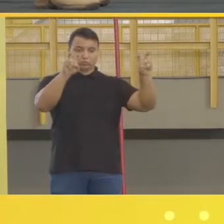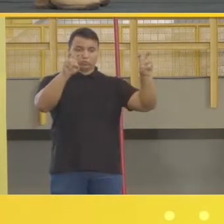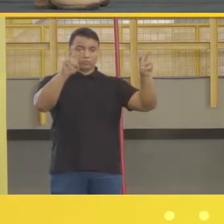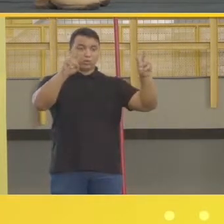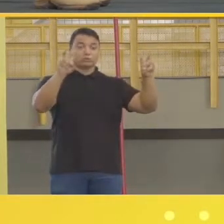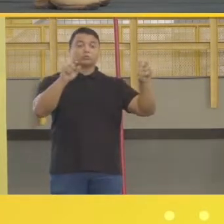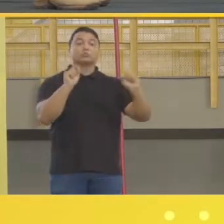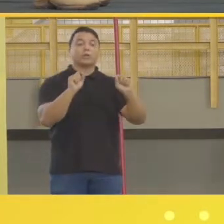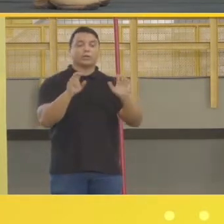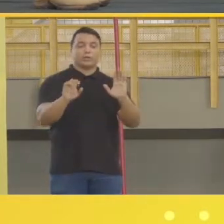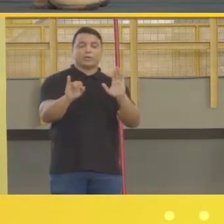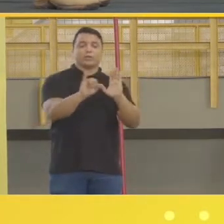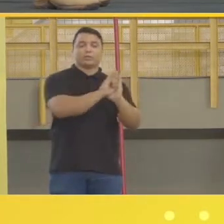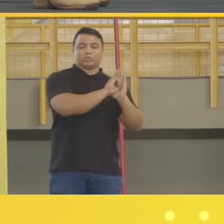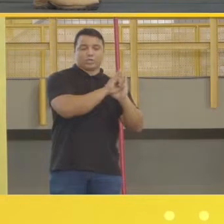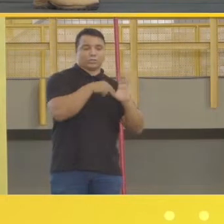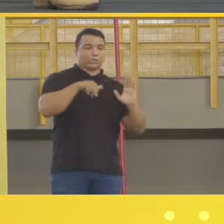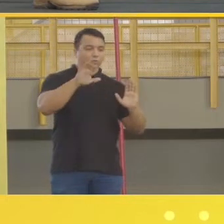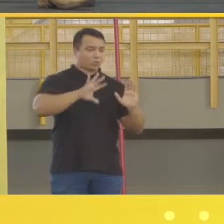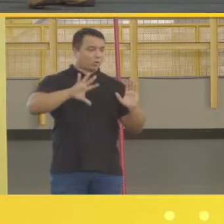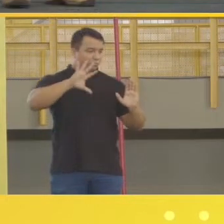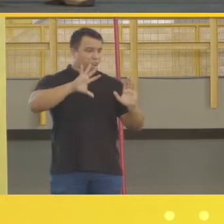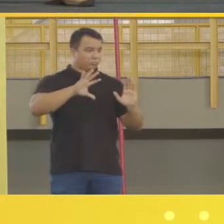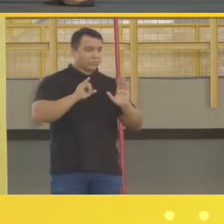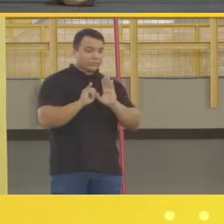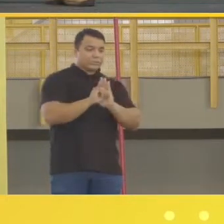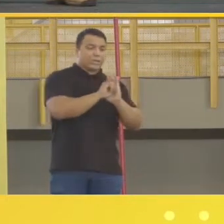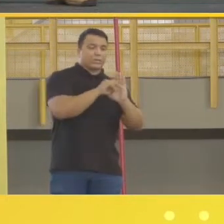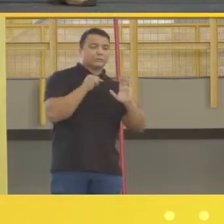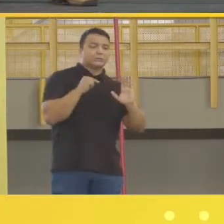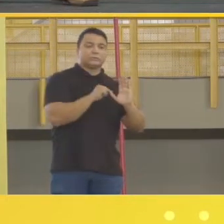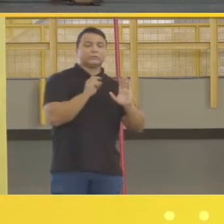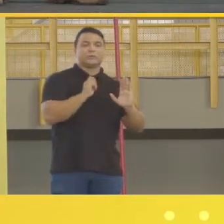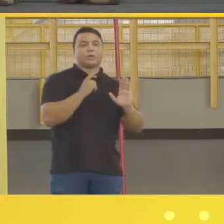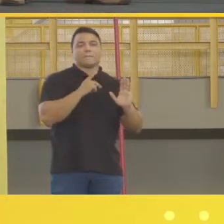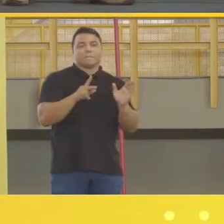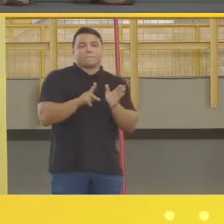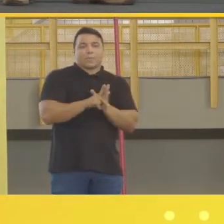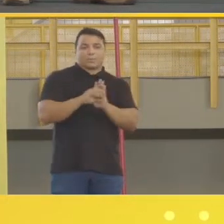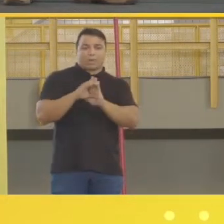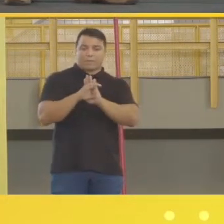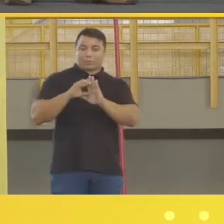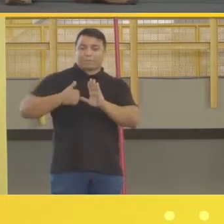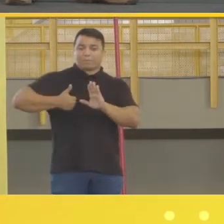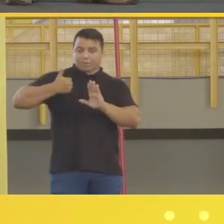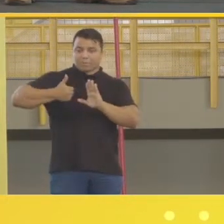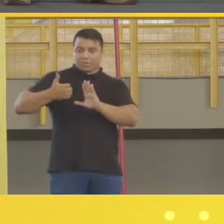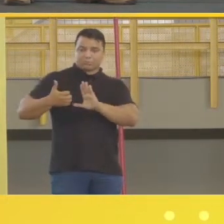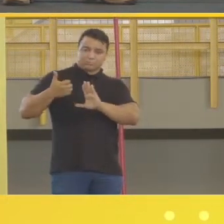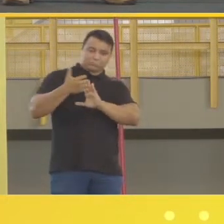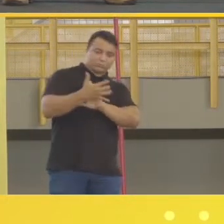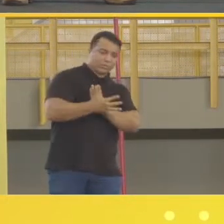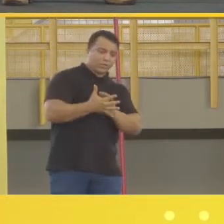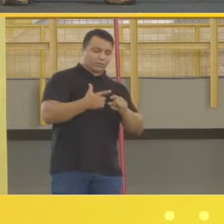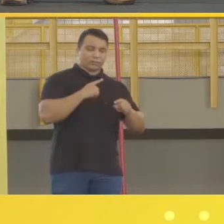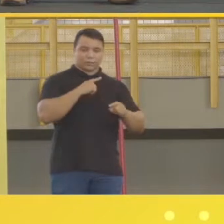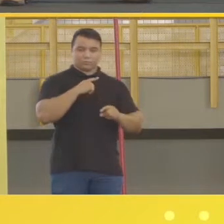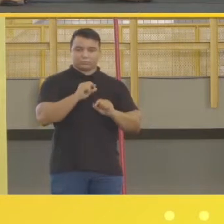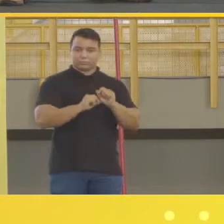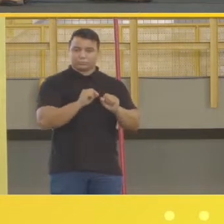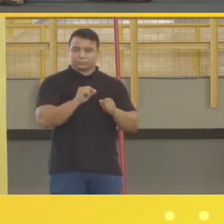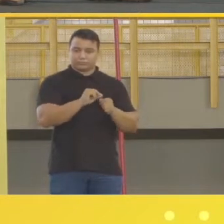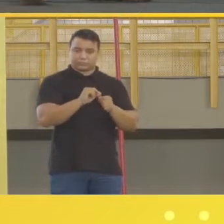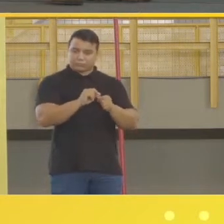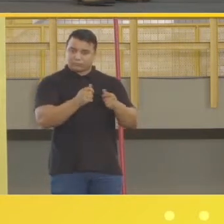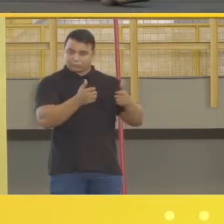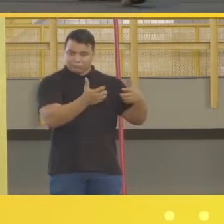Questão da Identidade. A questão da identidade é o primeiro capítulo desse livro. E nessa obra, nesse